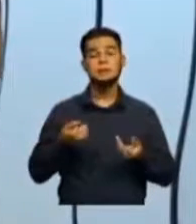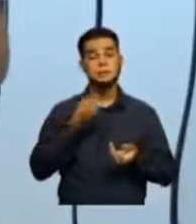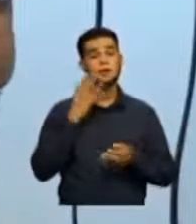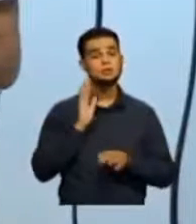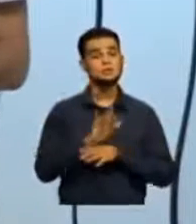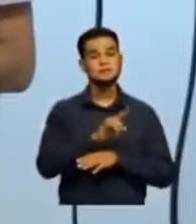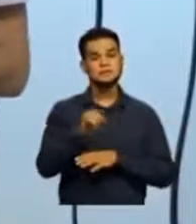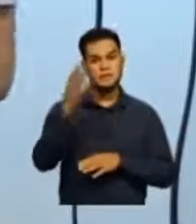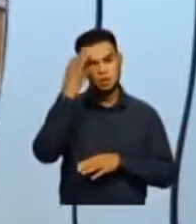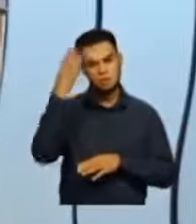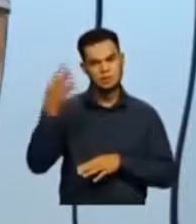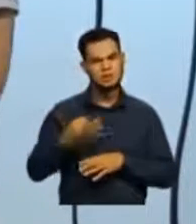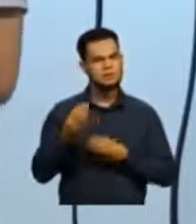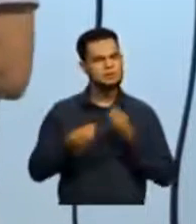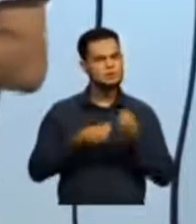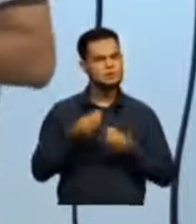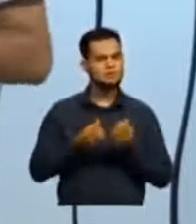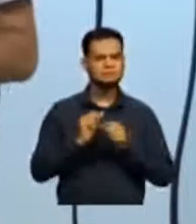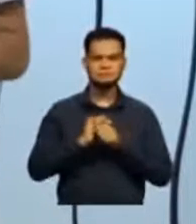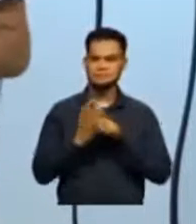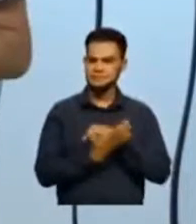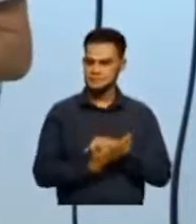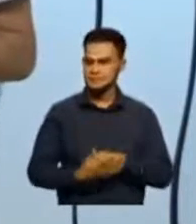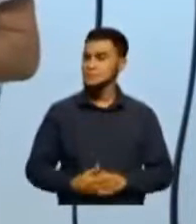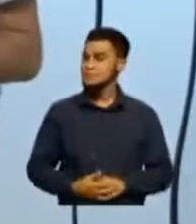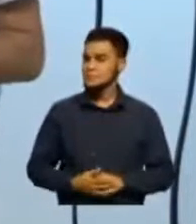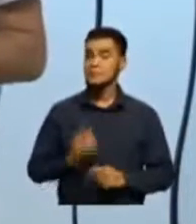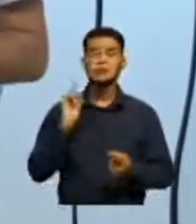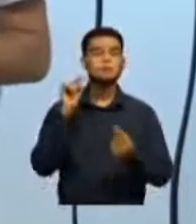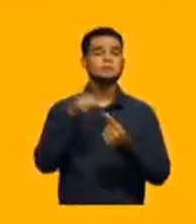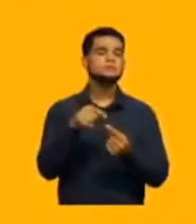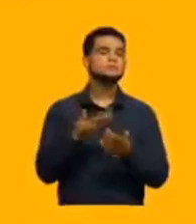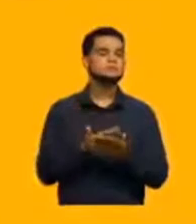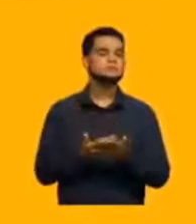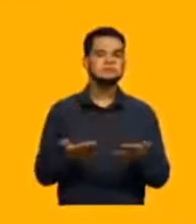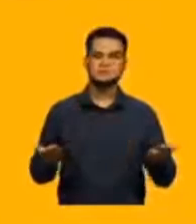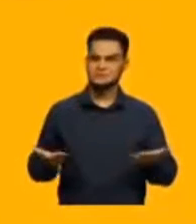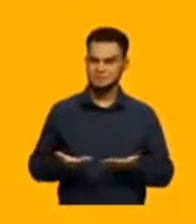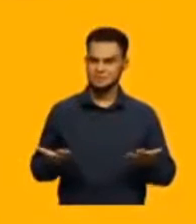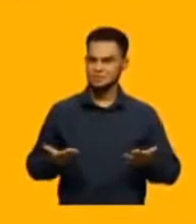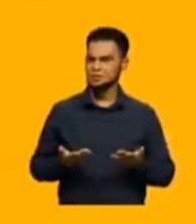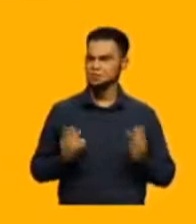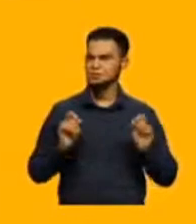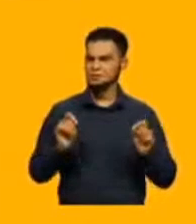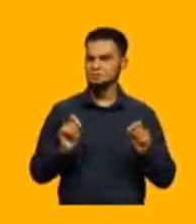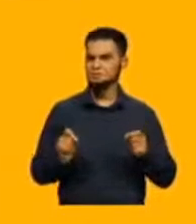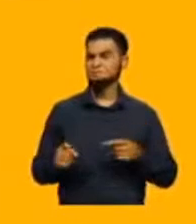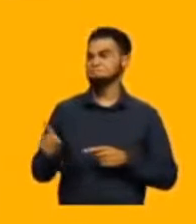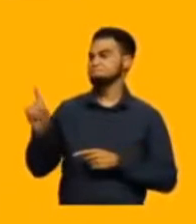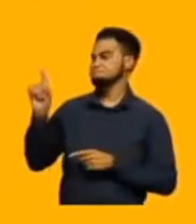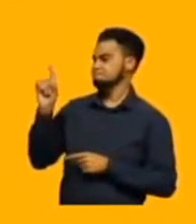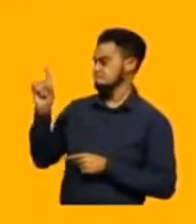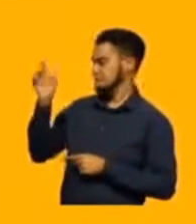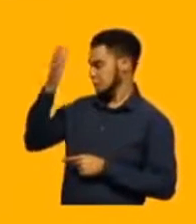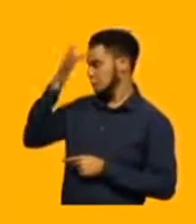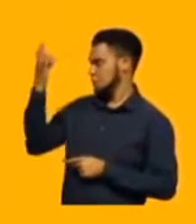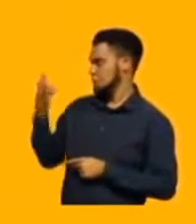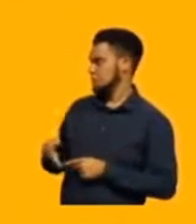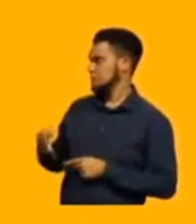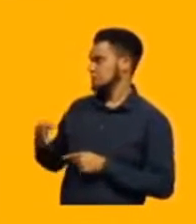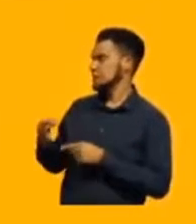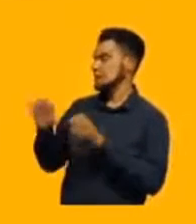sobre o novo coronavírus. O objetivo da nossa aula de hoje é compreender a estrutura e as